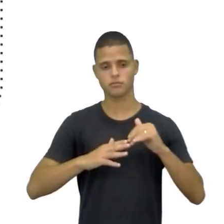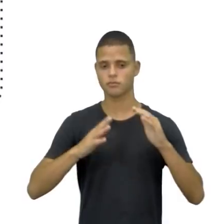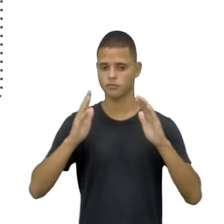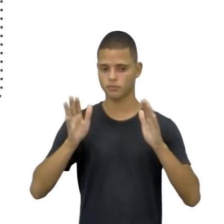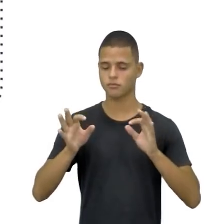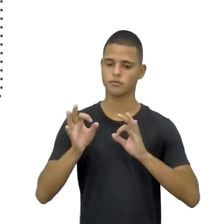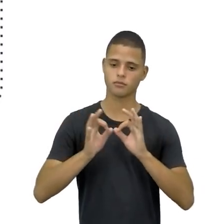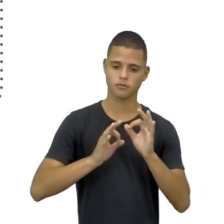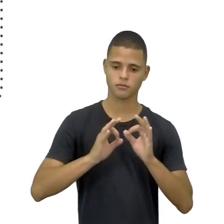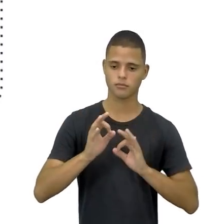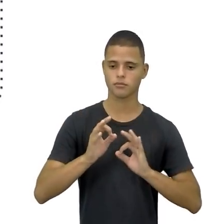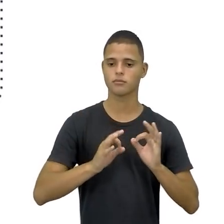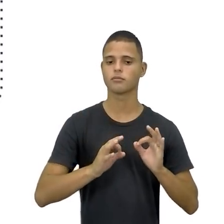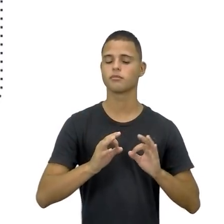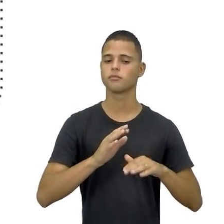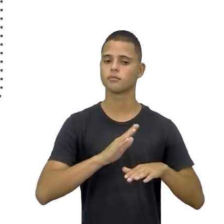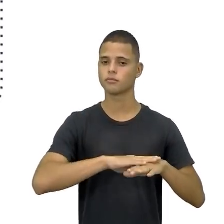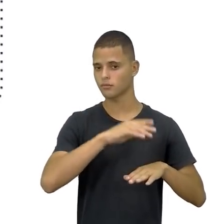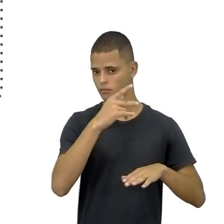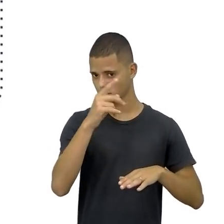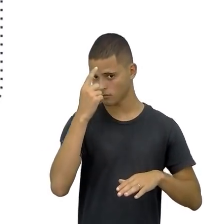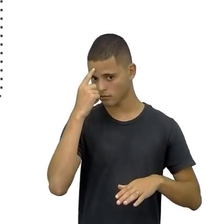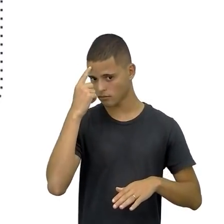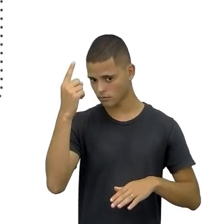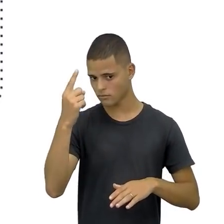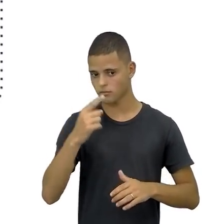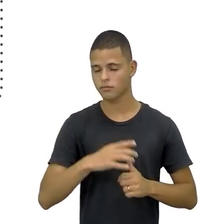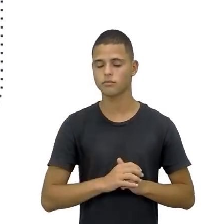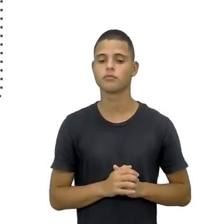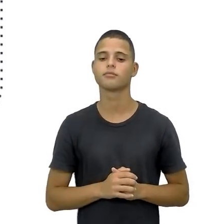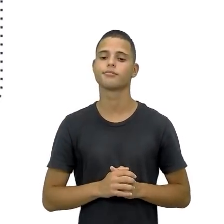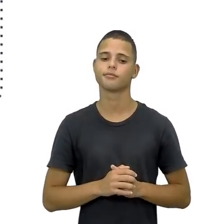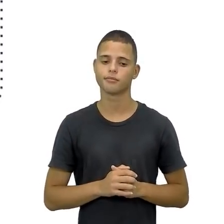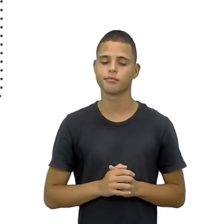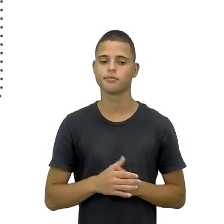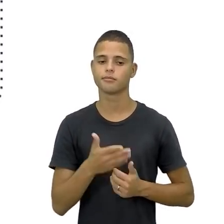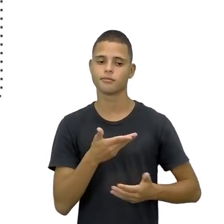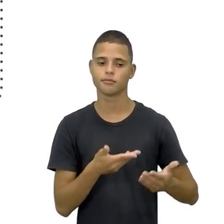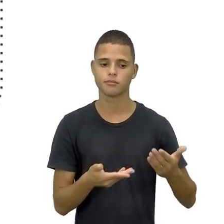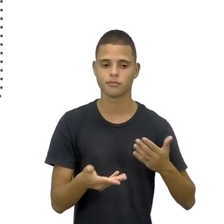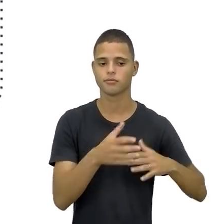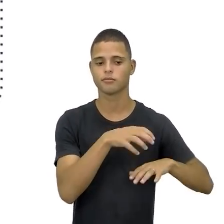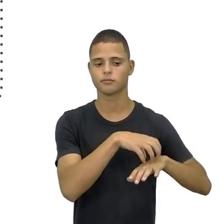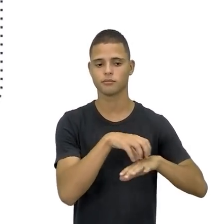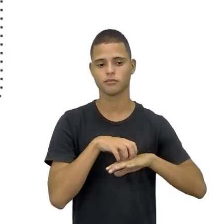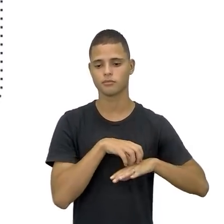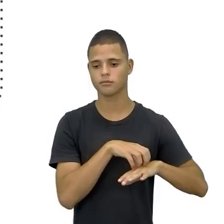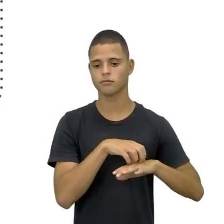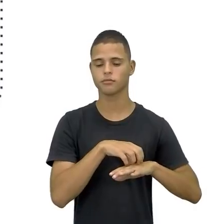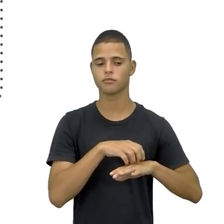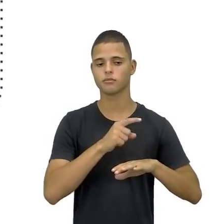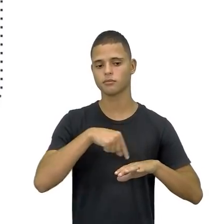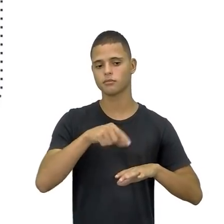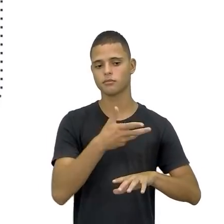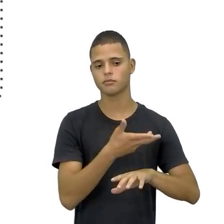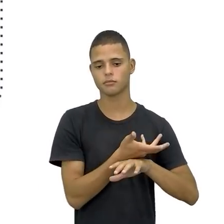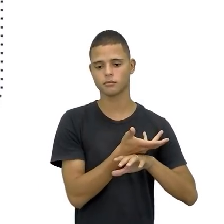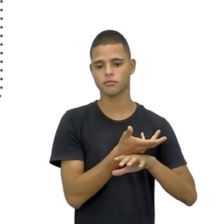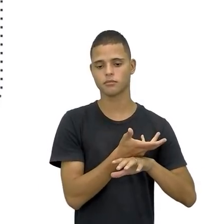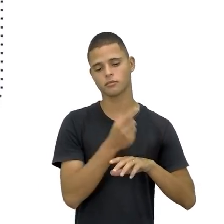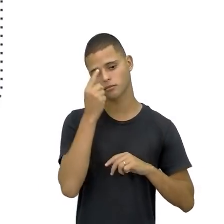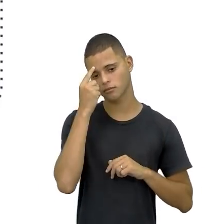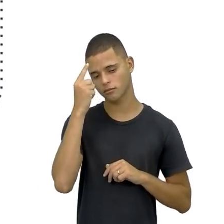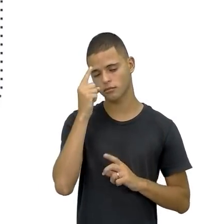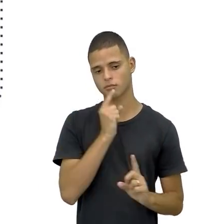e organizadas por vocês, essa ideia de articulação entre as áreas, quando nós pensamos na identificação das